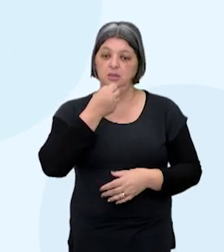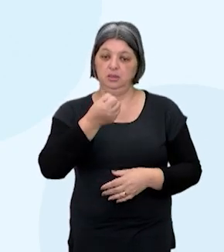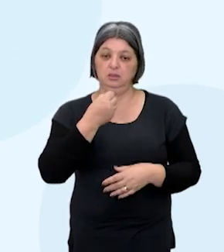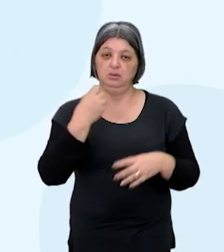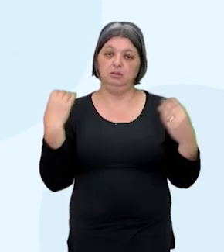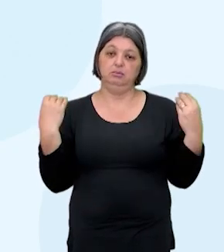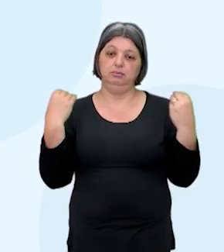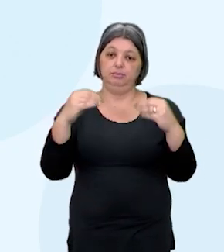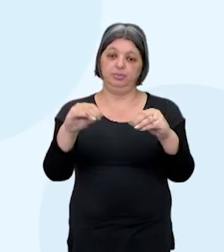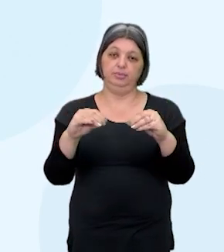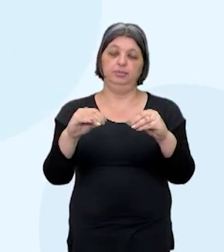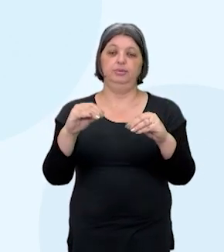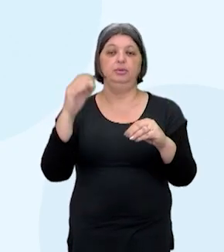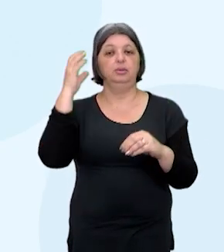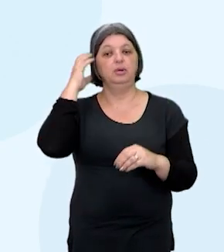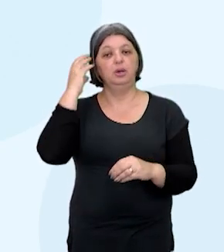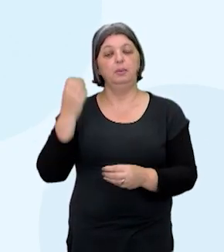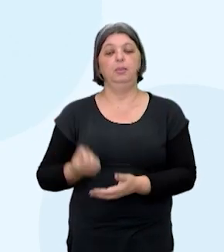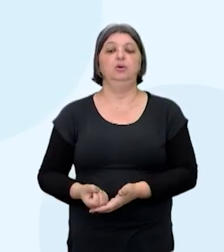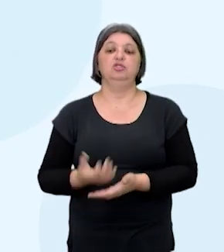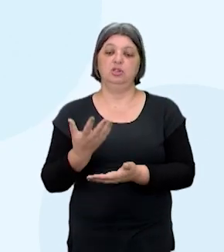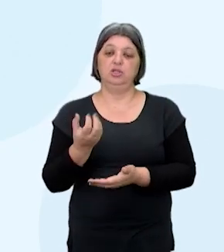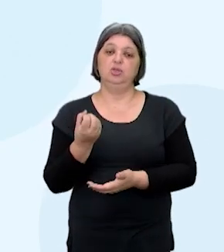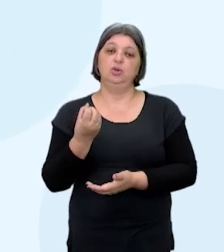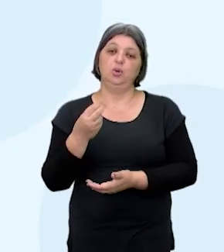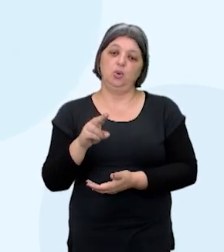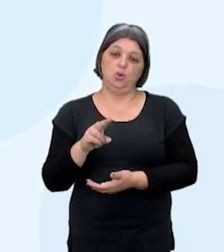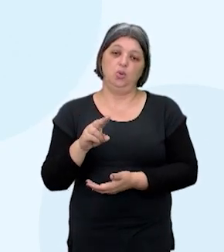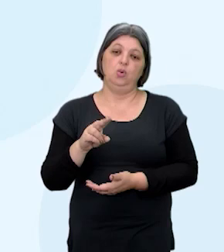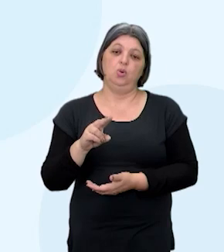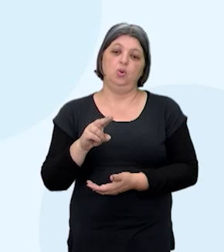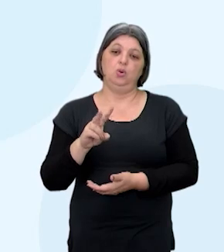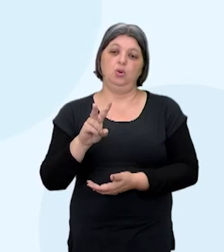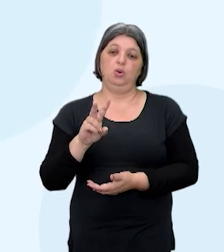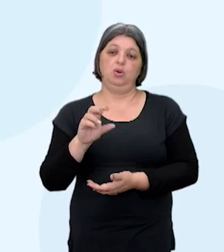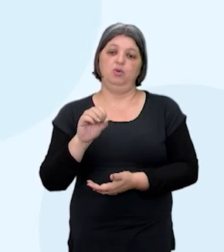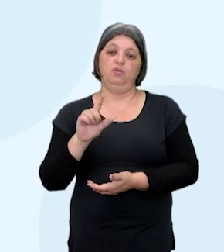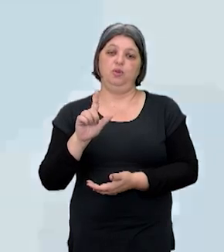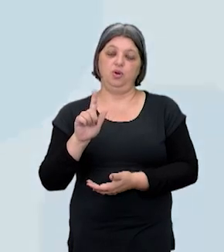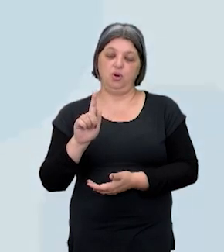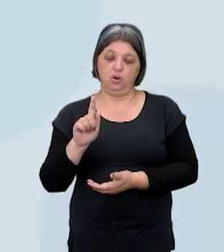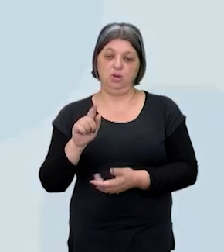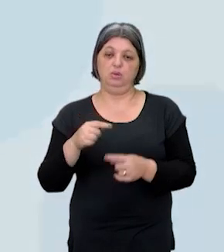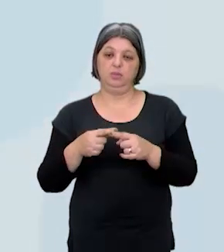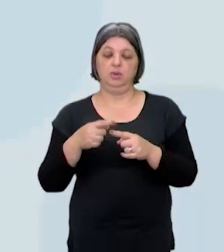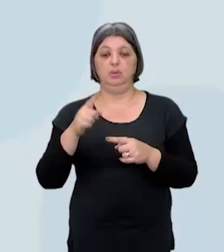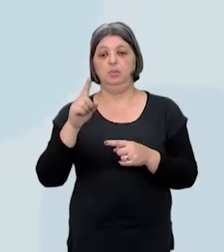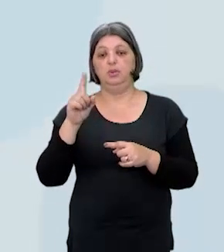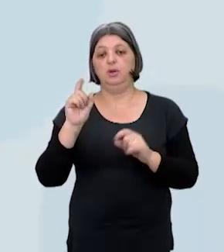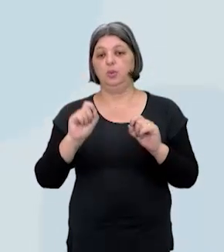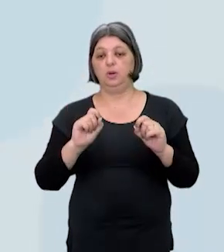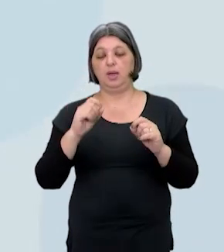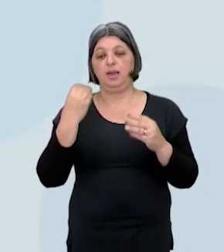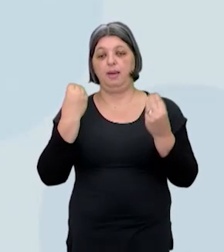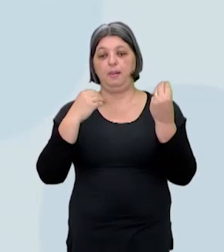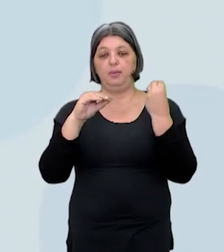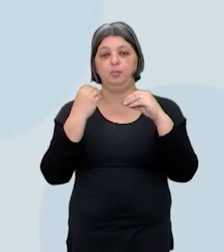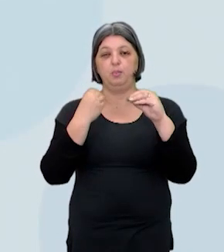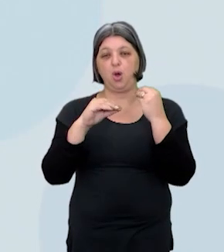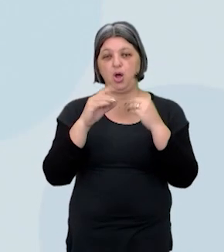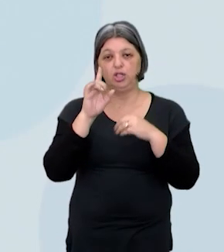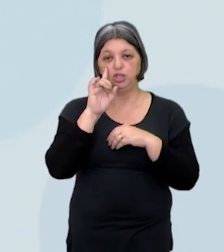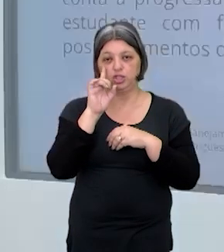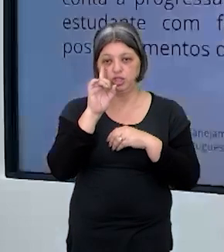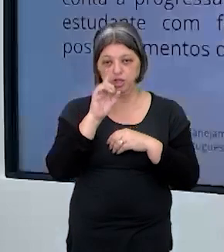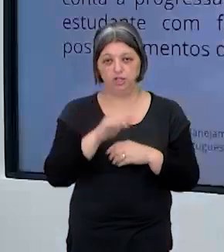postarem em um podcast ou em um vlog. Para tanto, veja os conceitos e exemplos a seguir. Lembrando